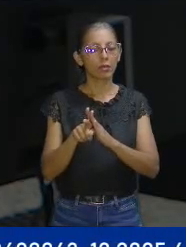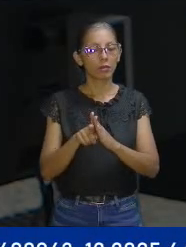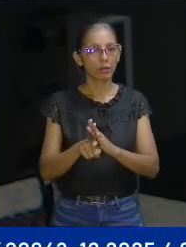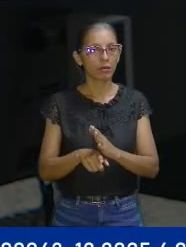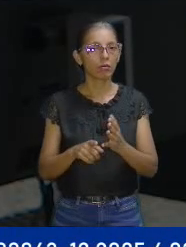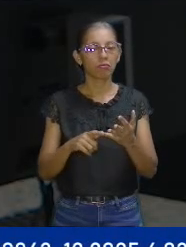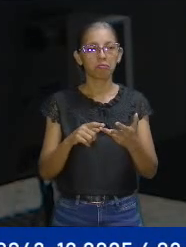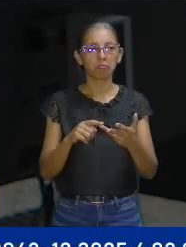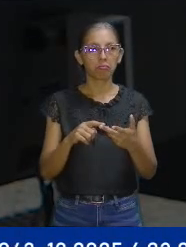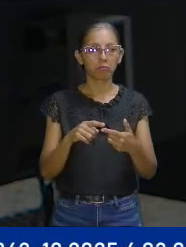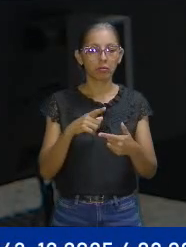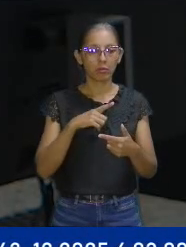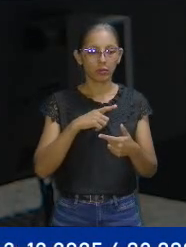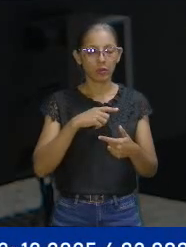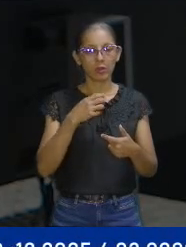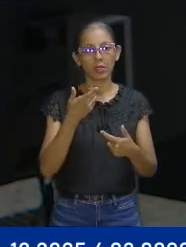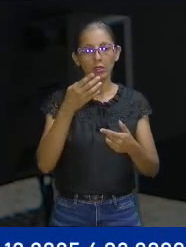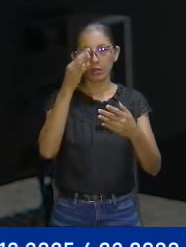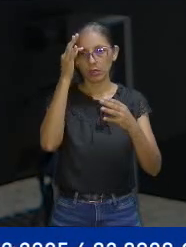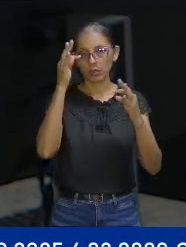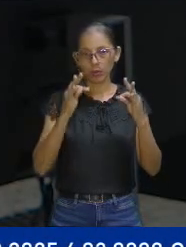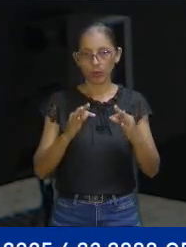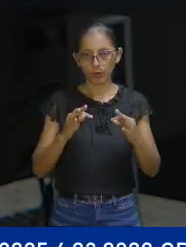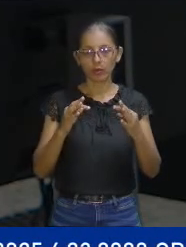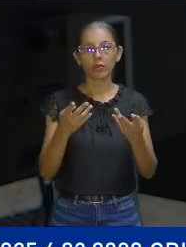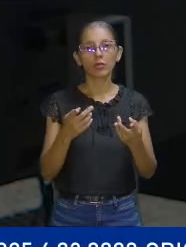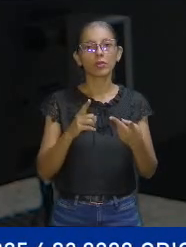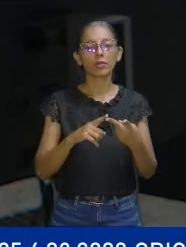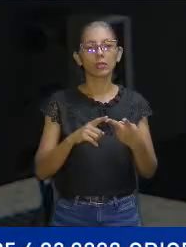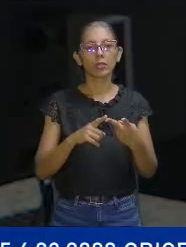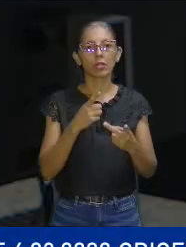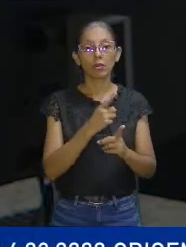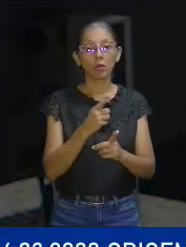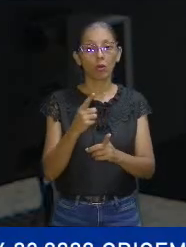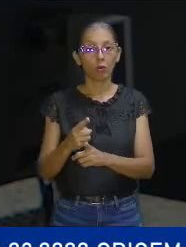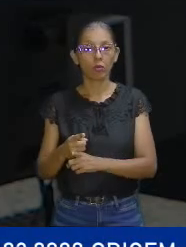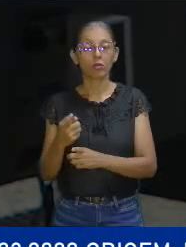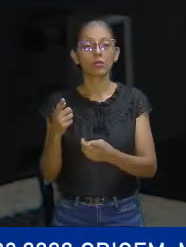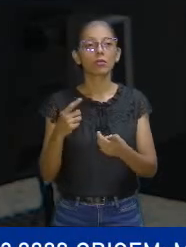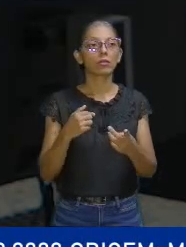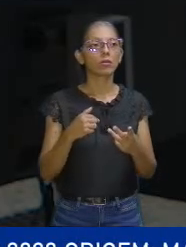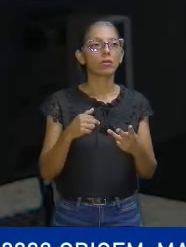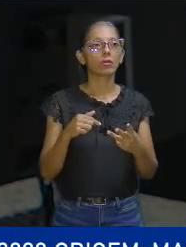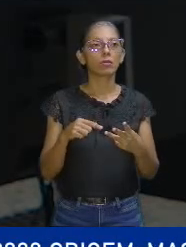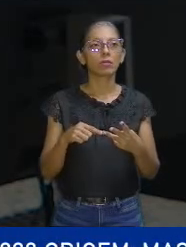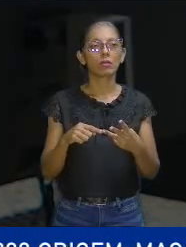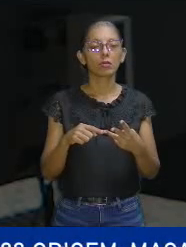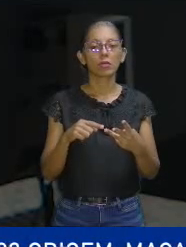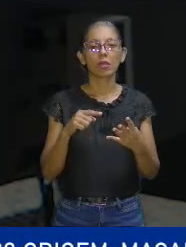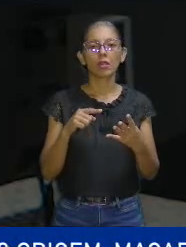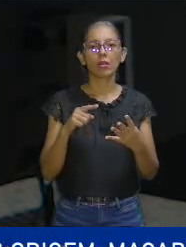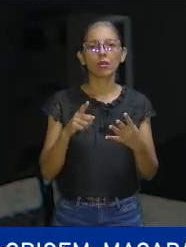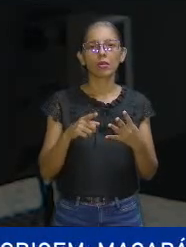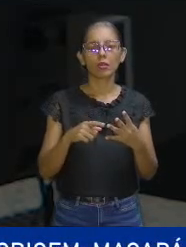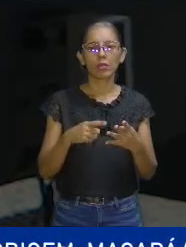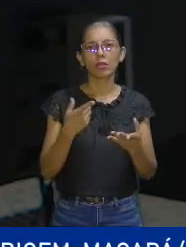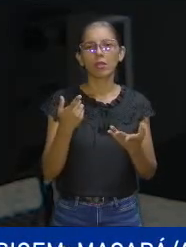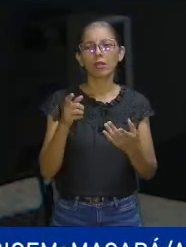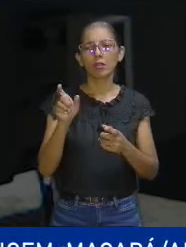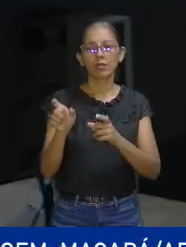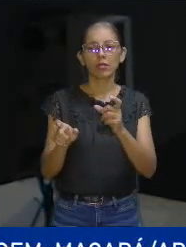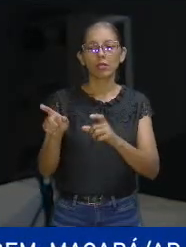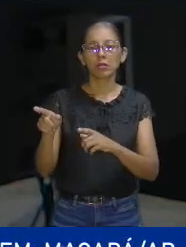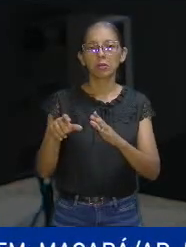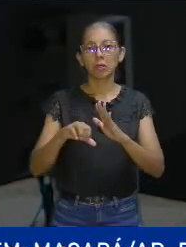é branco de cabelos castanhos escuros, curtos, costas laterais dos óculos de armação escura, olhos humilhados castanho escuro, sobrancelha, nariz afilado,